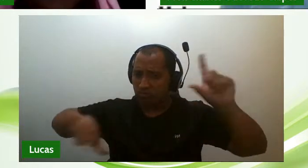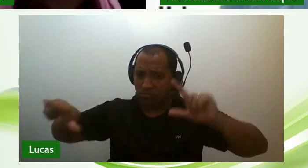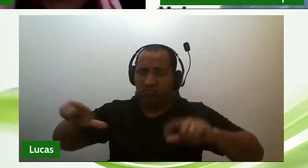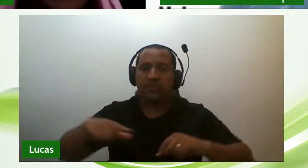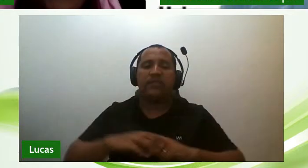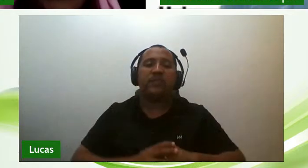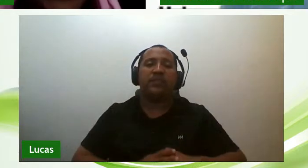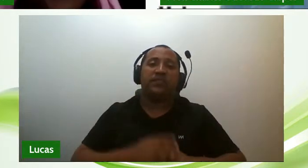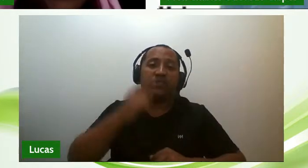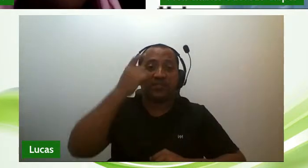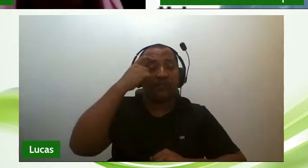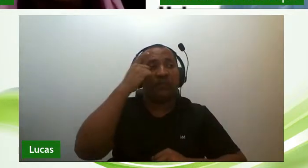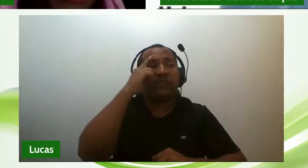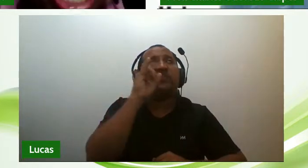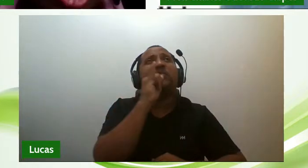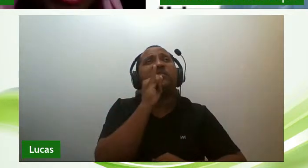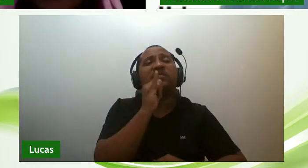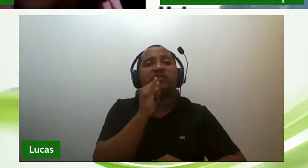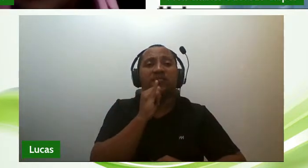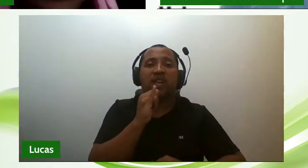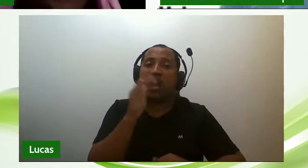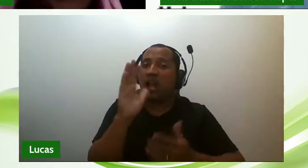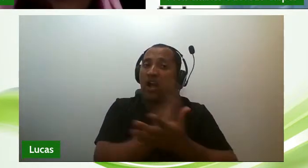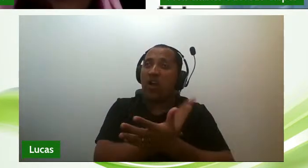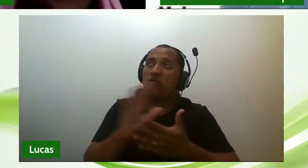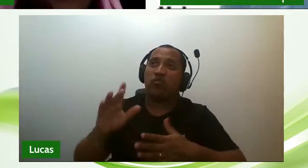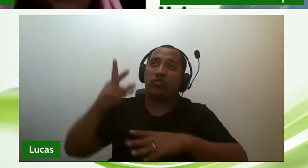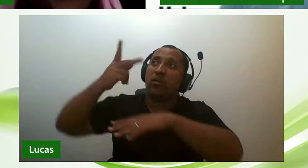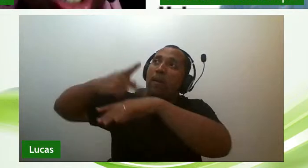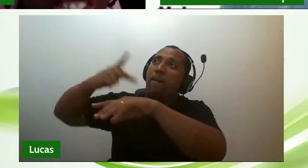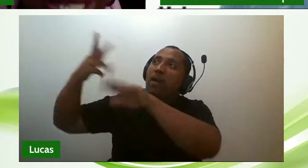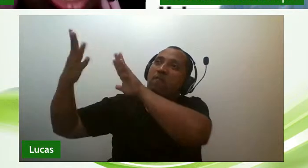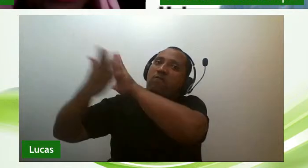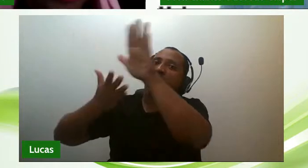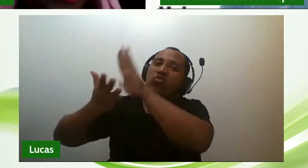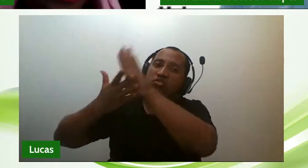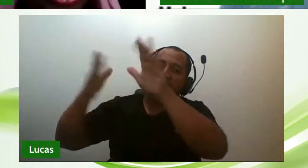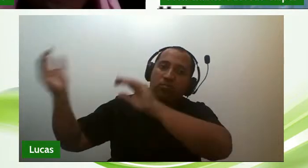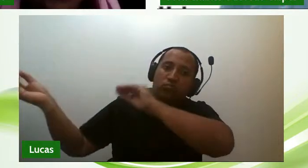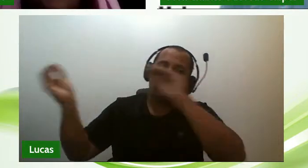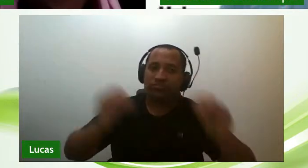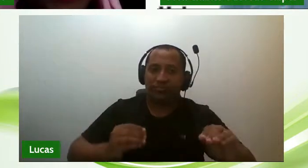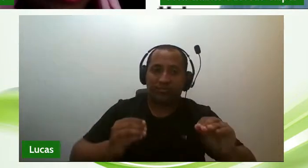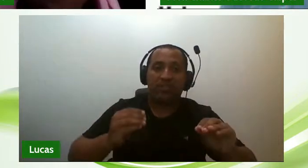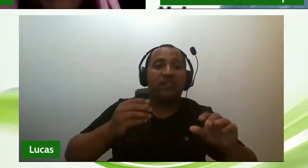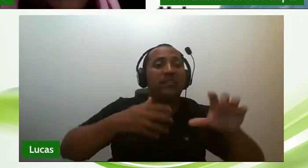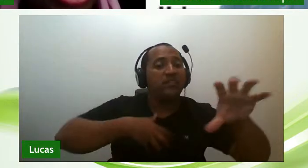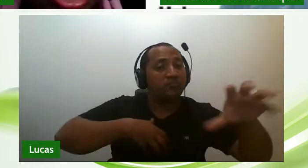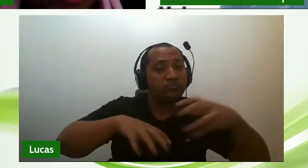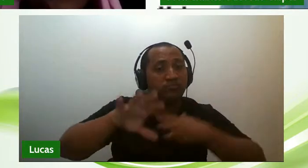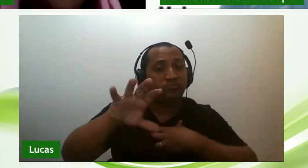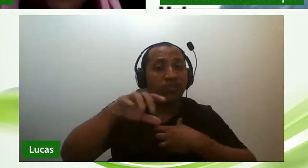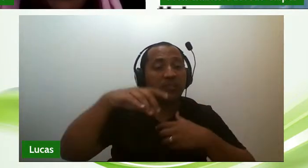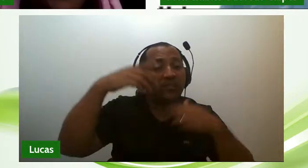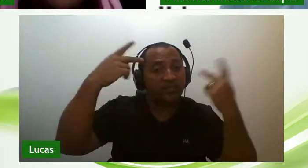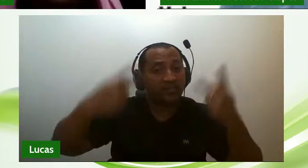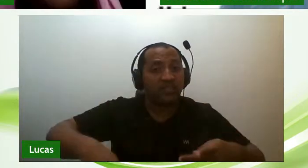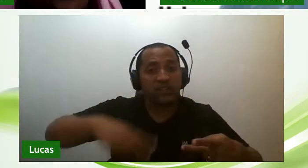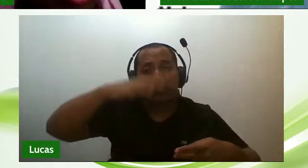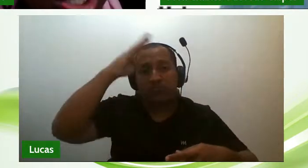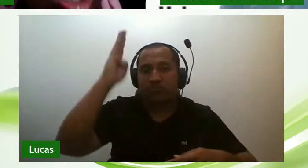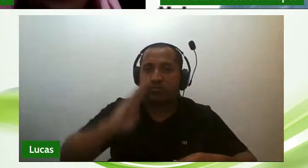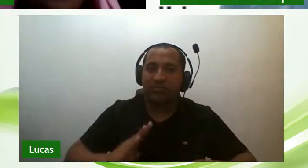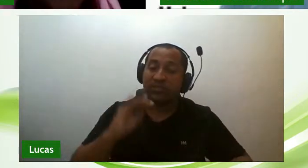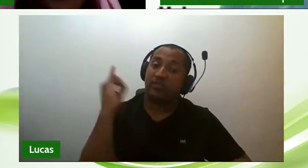Quando a gente pensa, por exemplo, em refugiados, é outro exemplo importante de empatia que a gente tem, uma responsabilidade brasileira importante